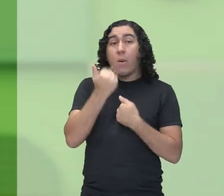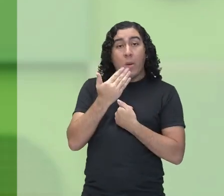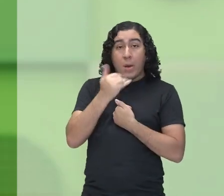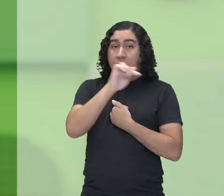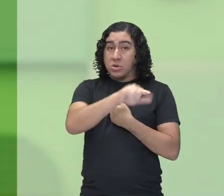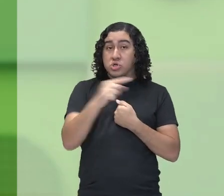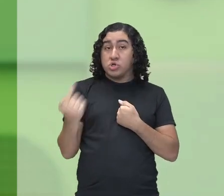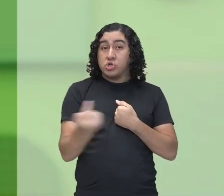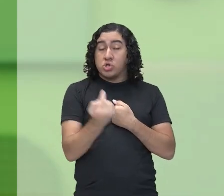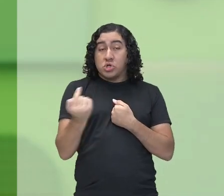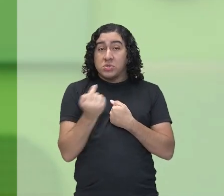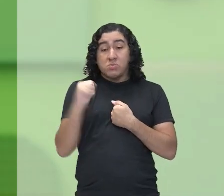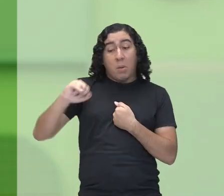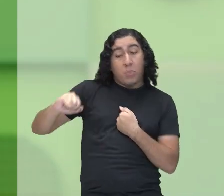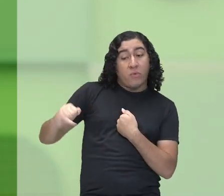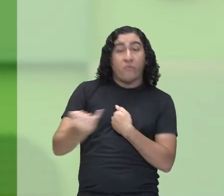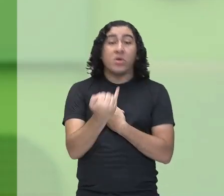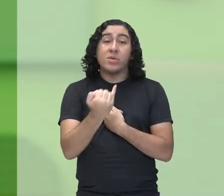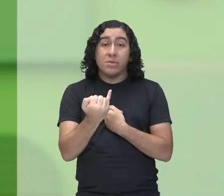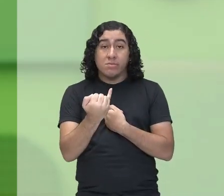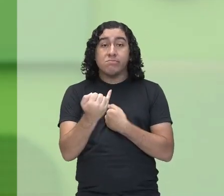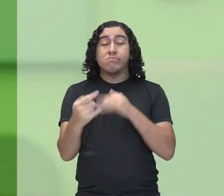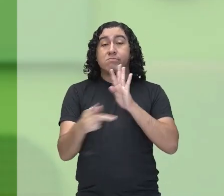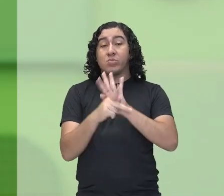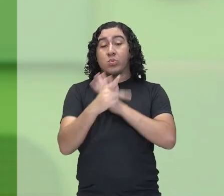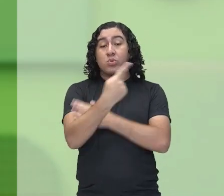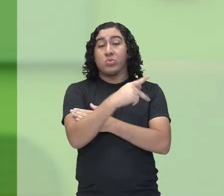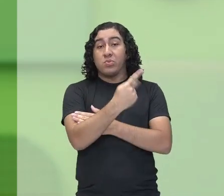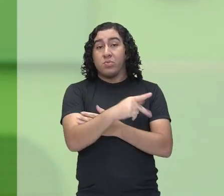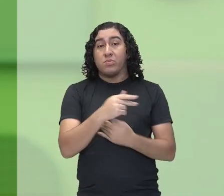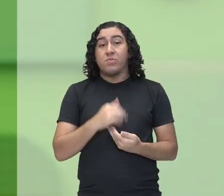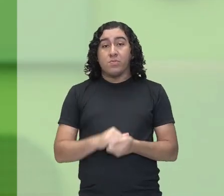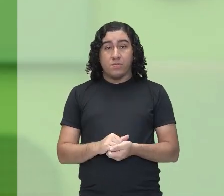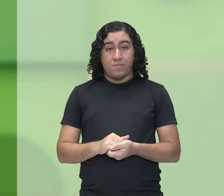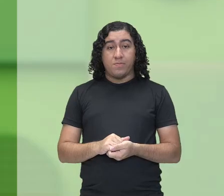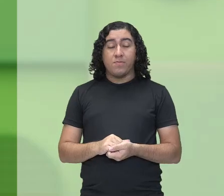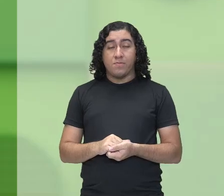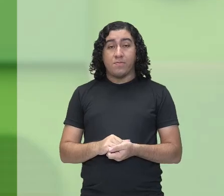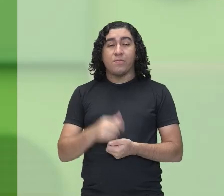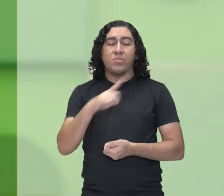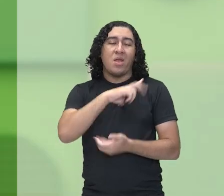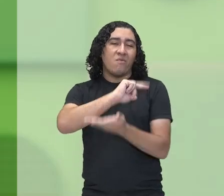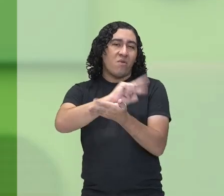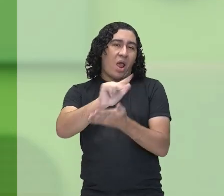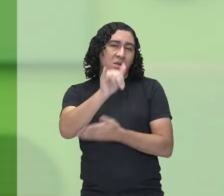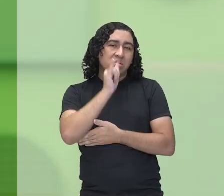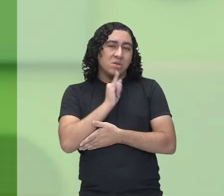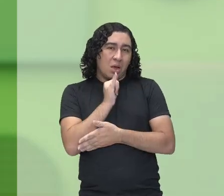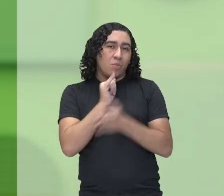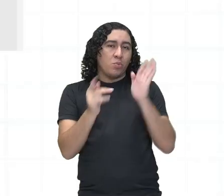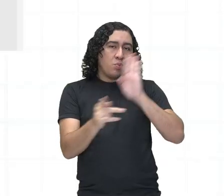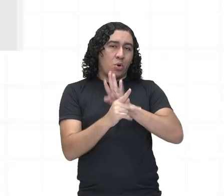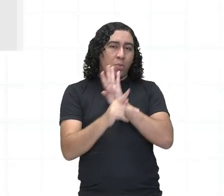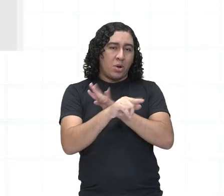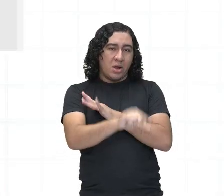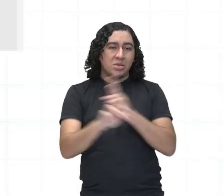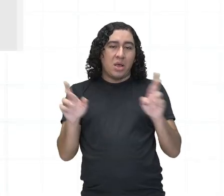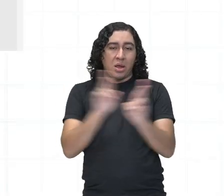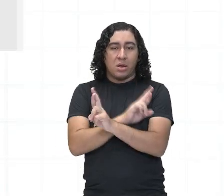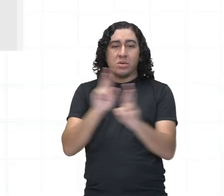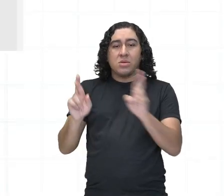parasita que está ali no seu organismo. Então, nós temos aí vários exemplos ainda de parasitas.